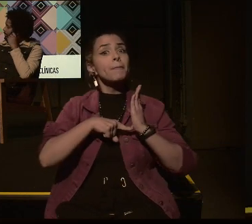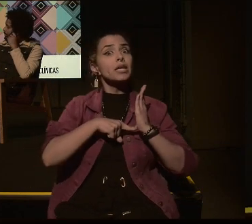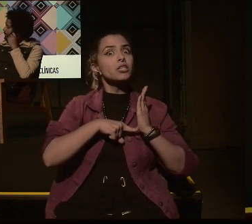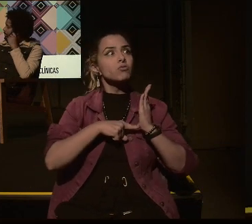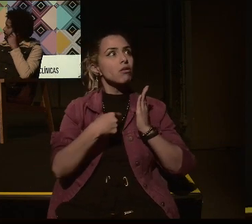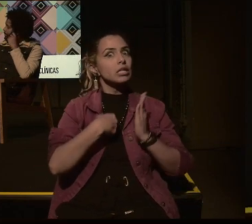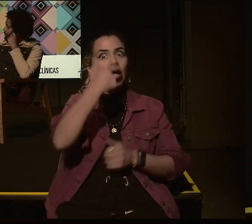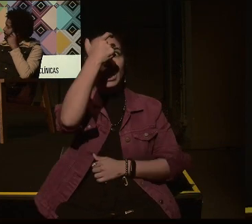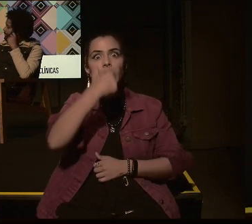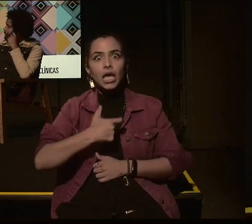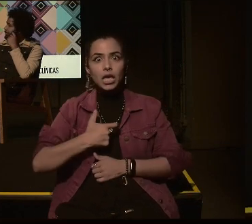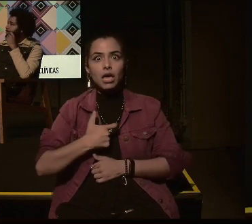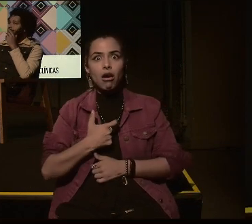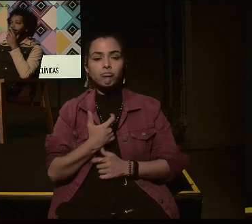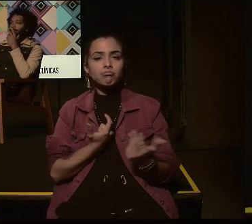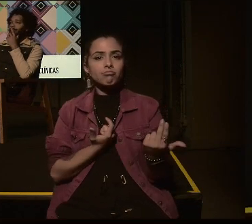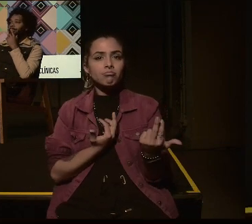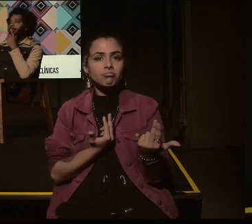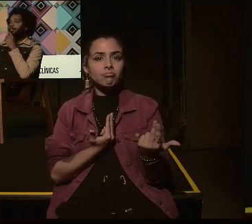sou criminoso.